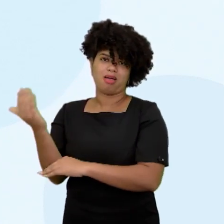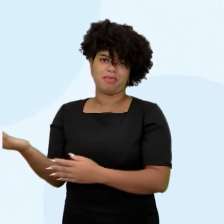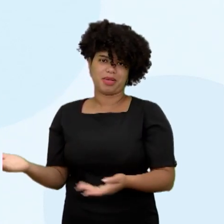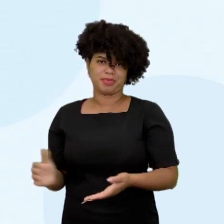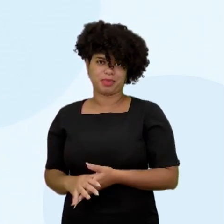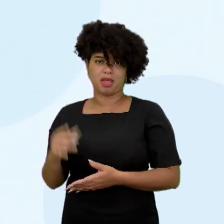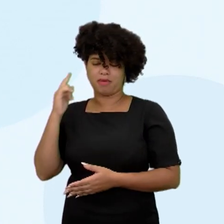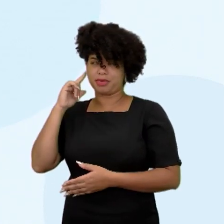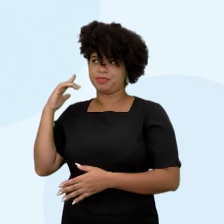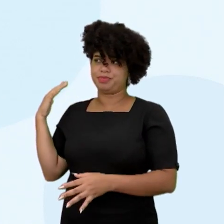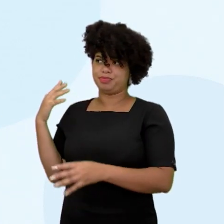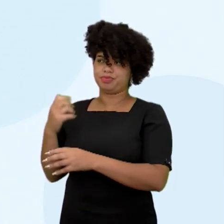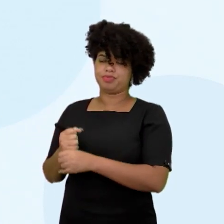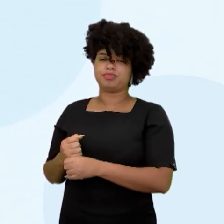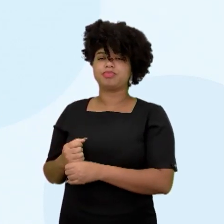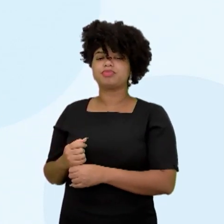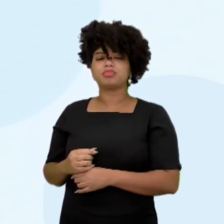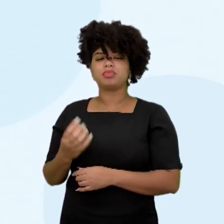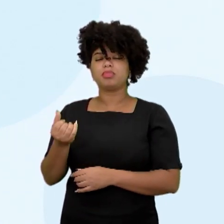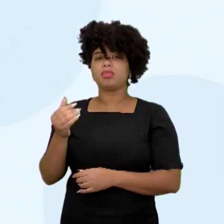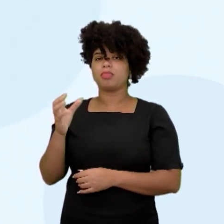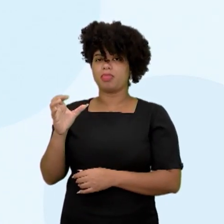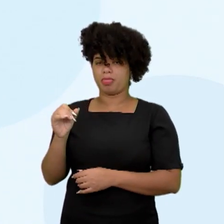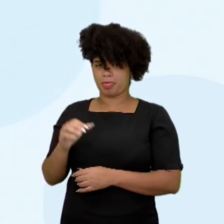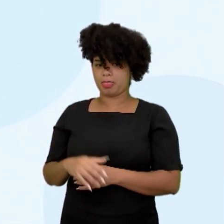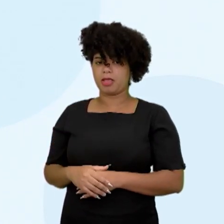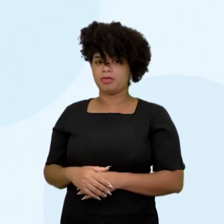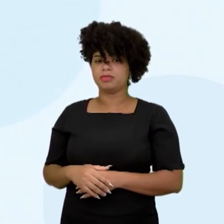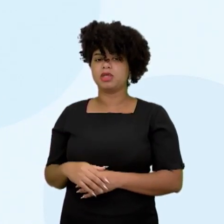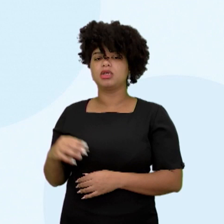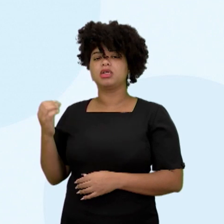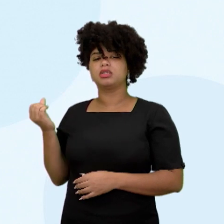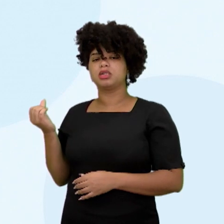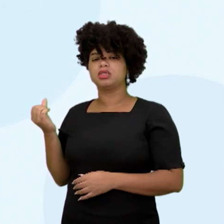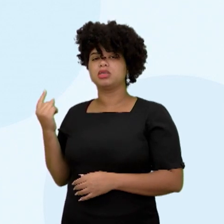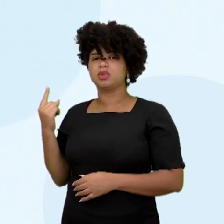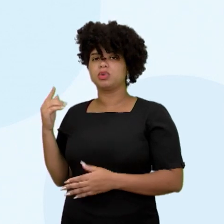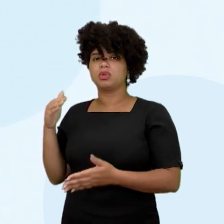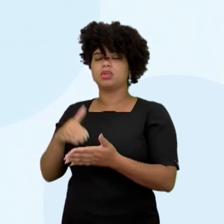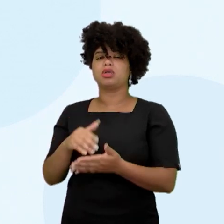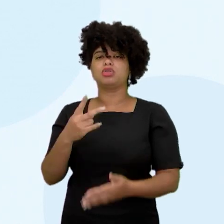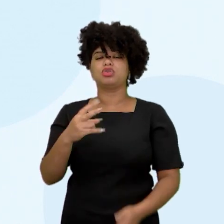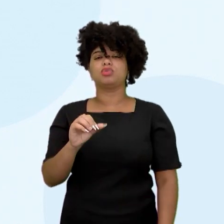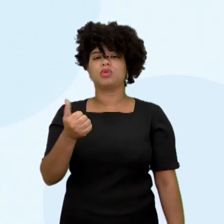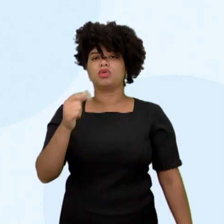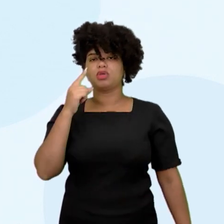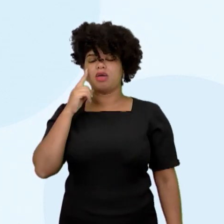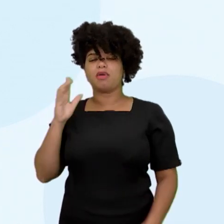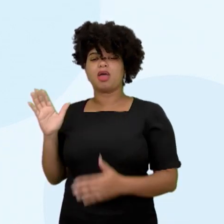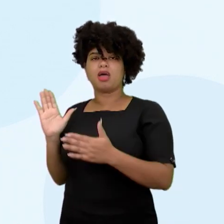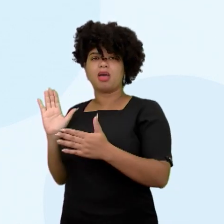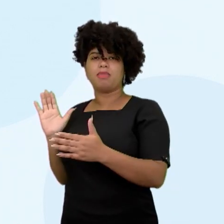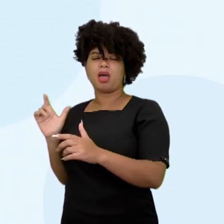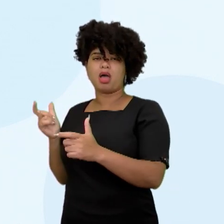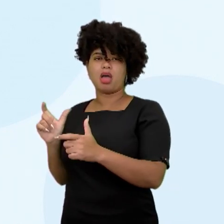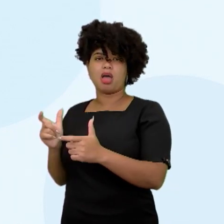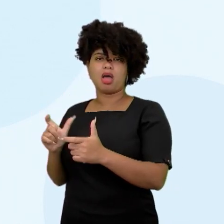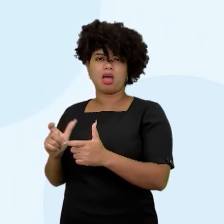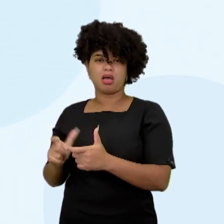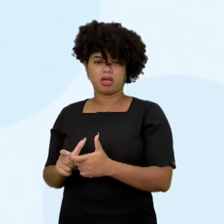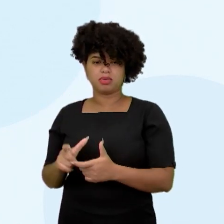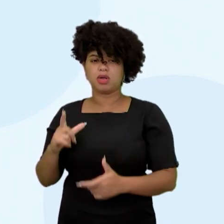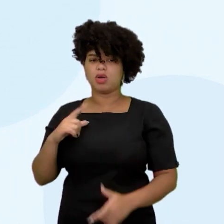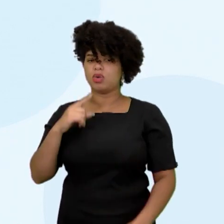entre 1961 e 2011, a área agrícola na região aumentou significativamente, de 561